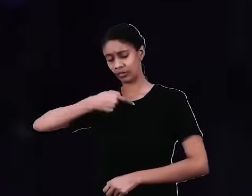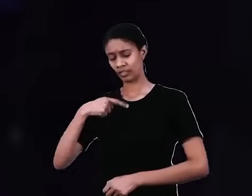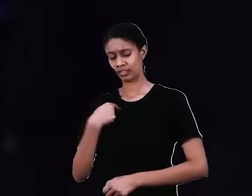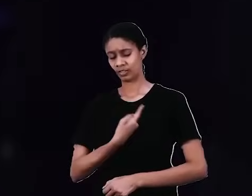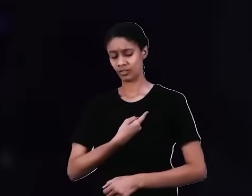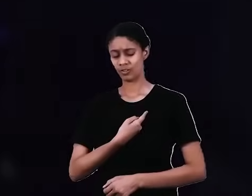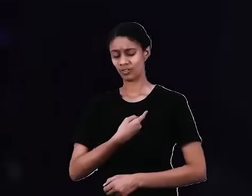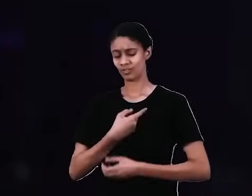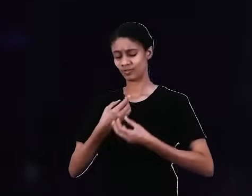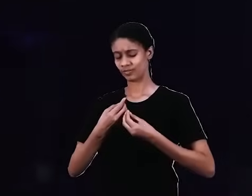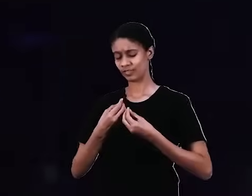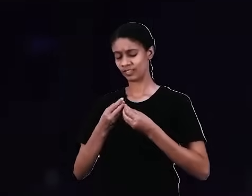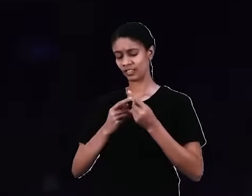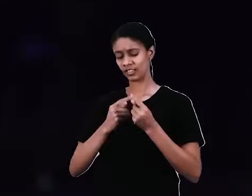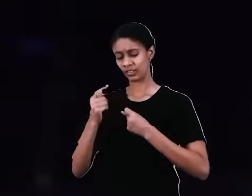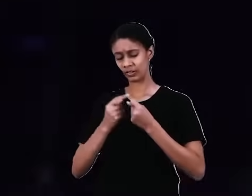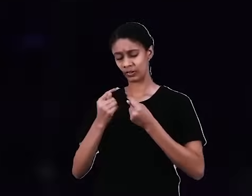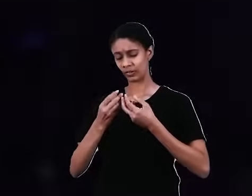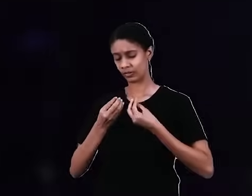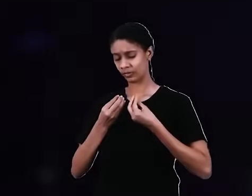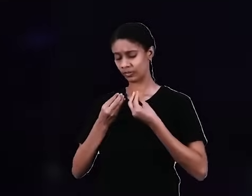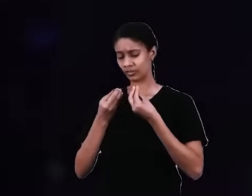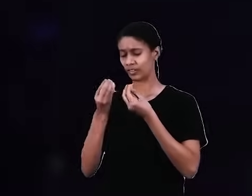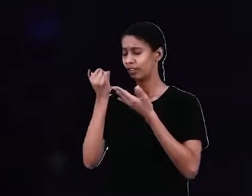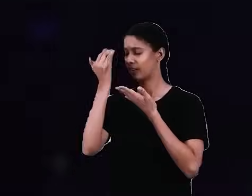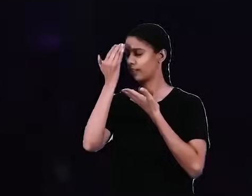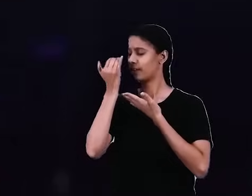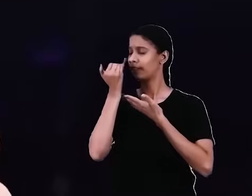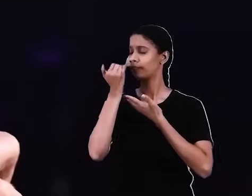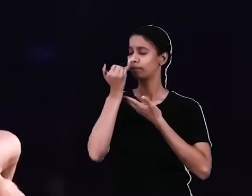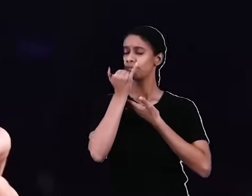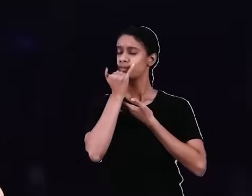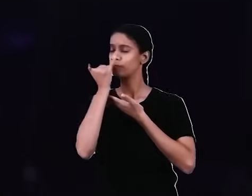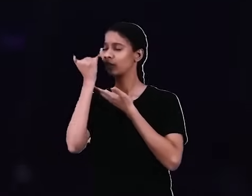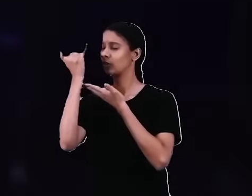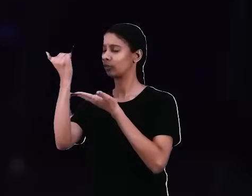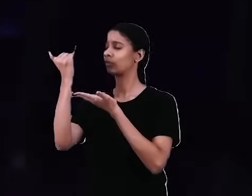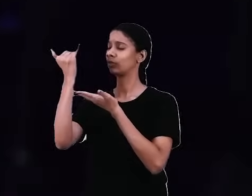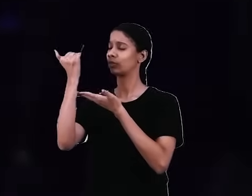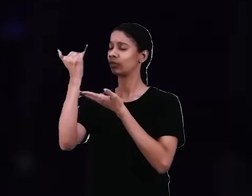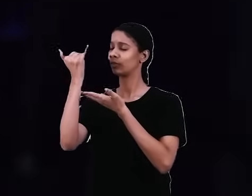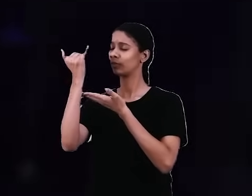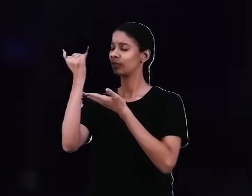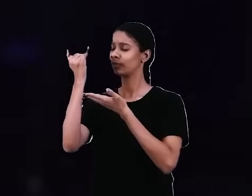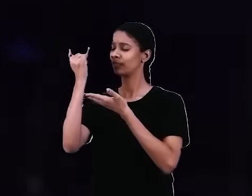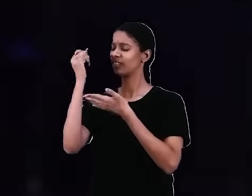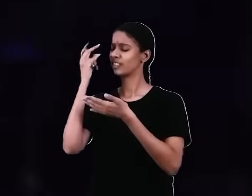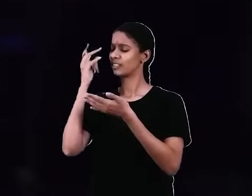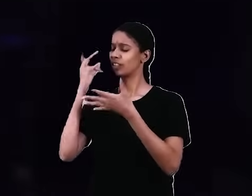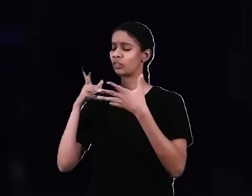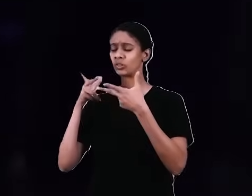vida nas nossas mãos. Perdão, Senhor, todas as vezes que não agimos com